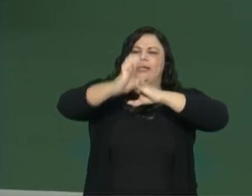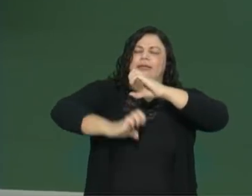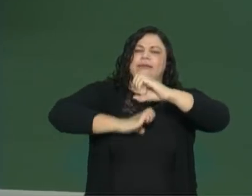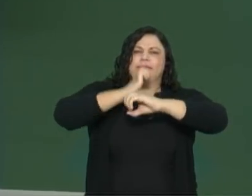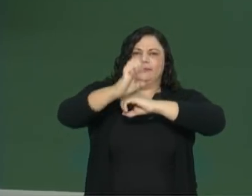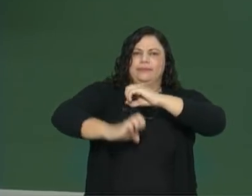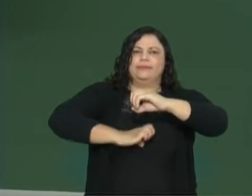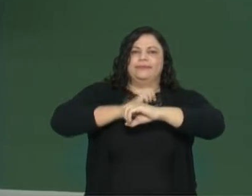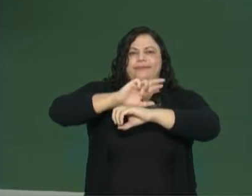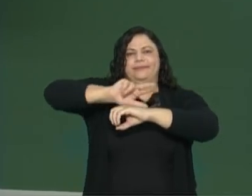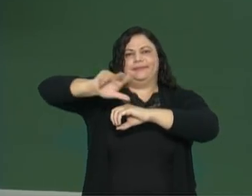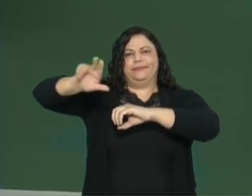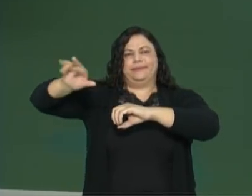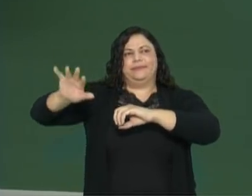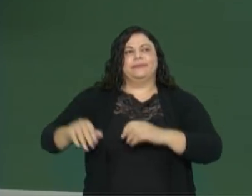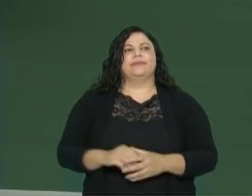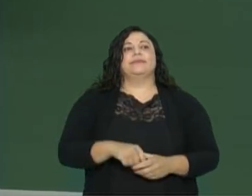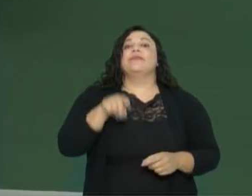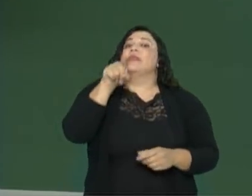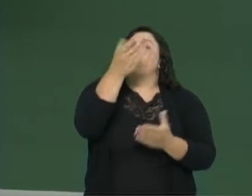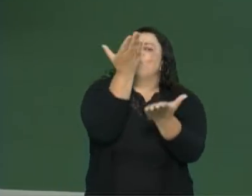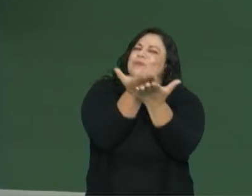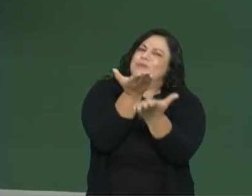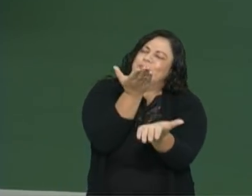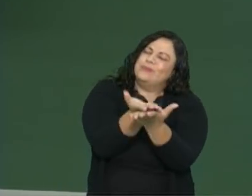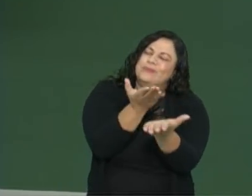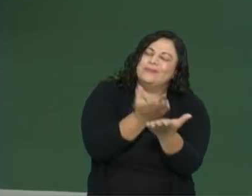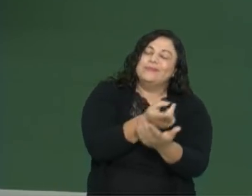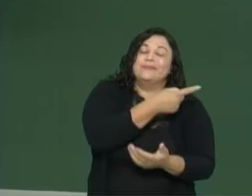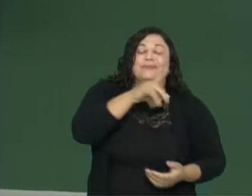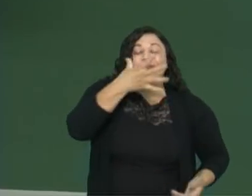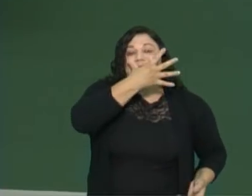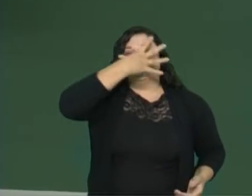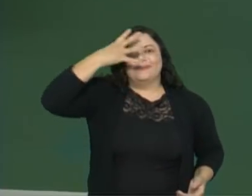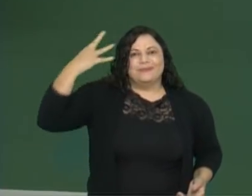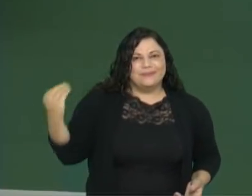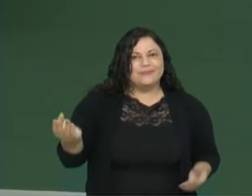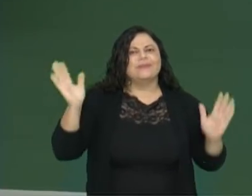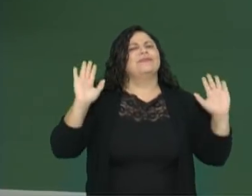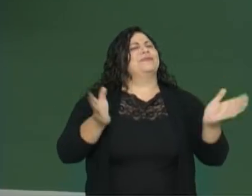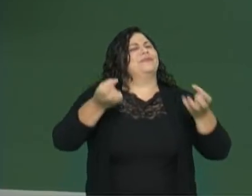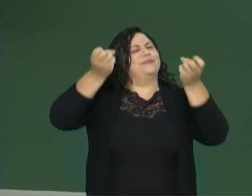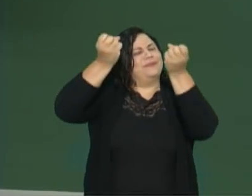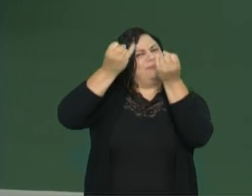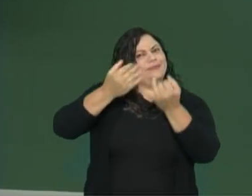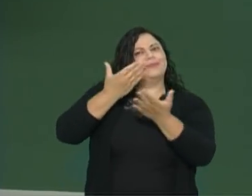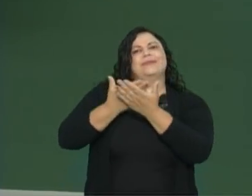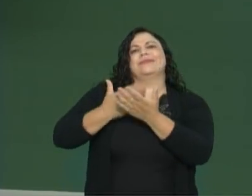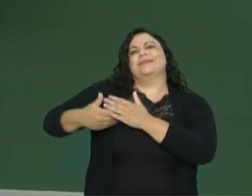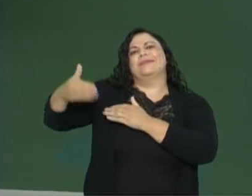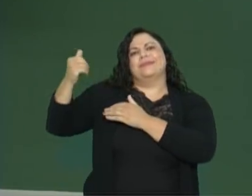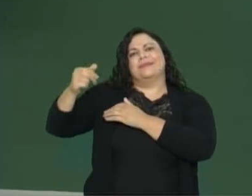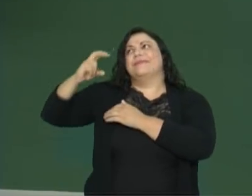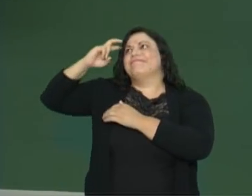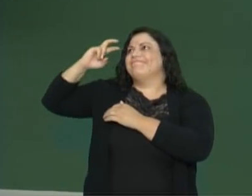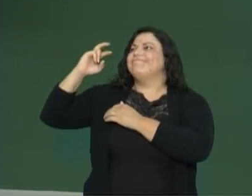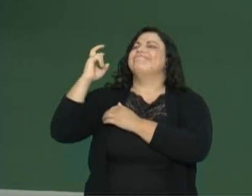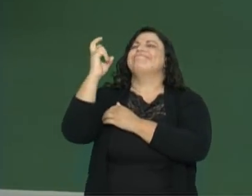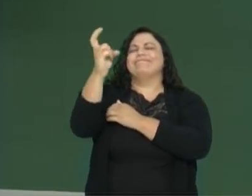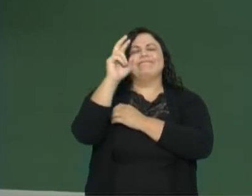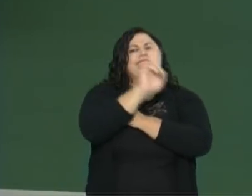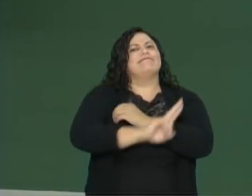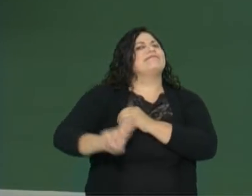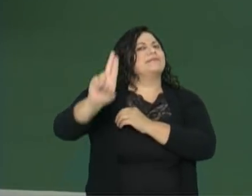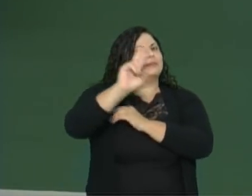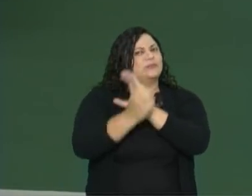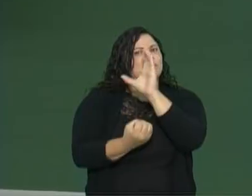acontece. Que você estuda não deve ser esquecido. Já falei sobre isso com vocês na aula passada. Sabedoria no uso dos recursos.